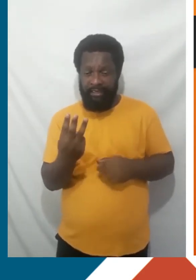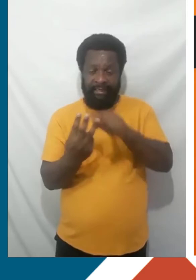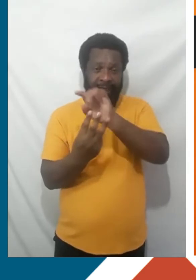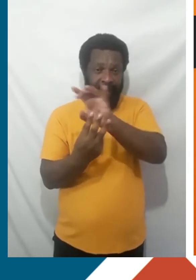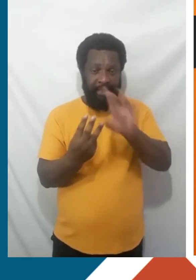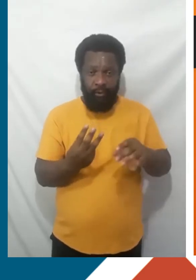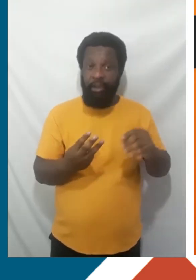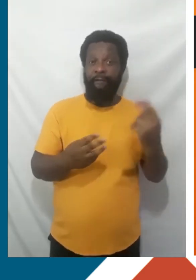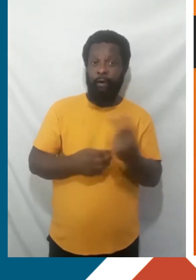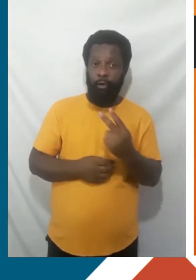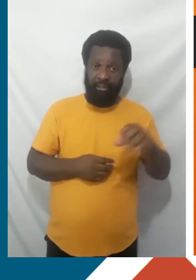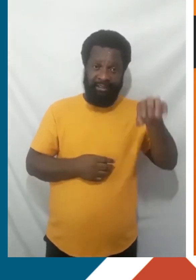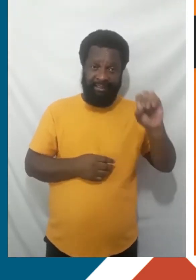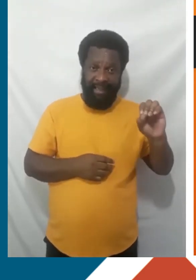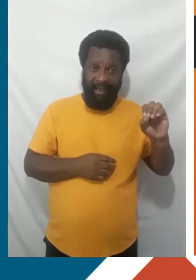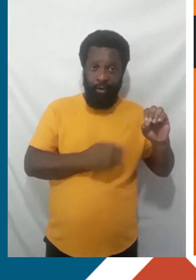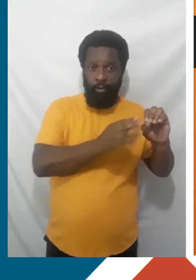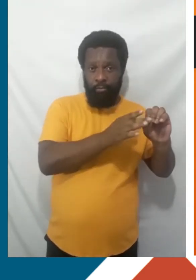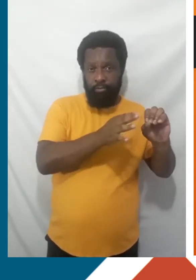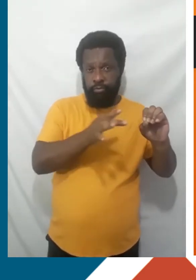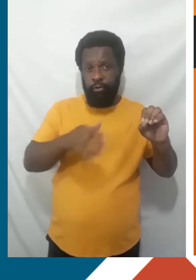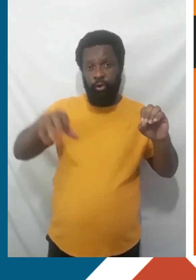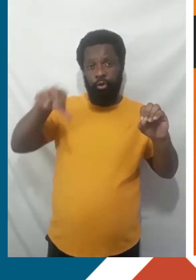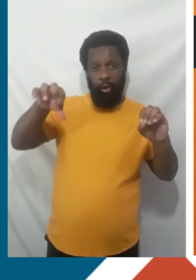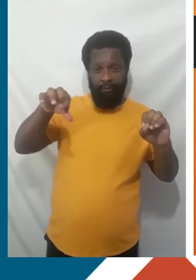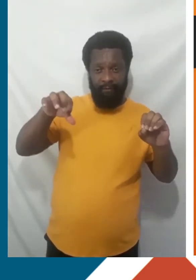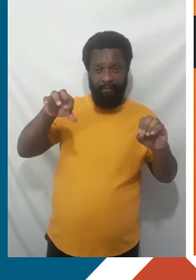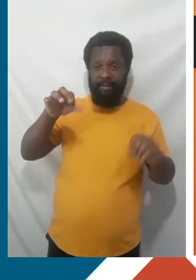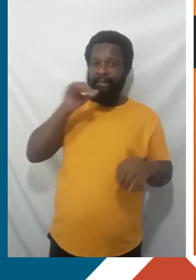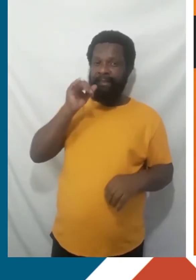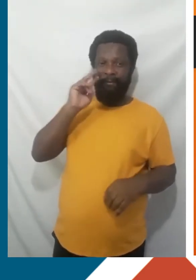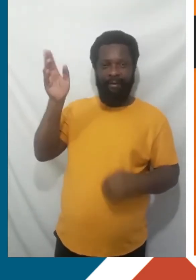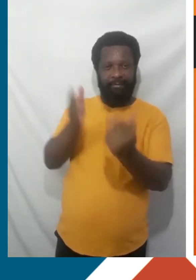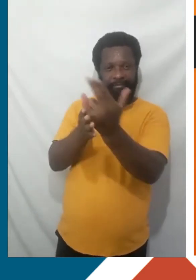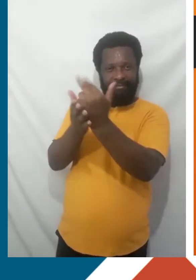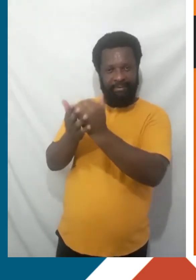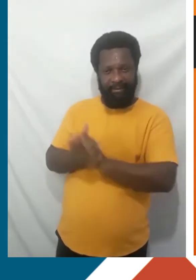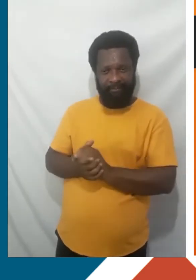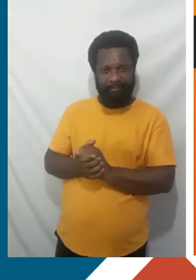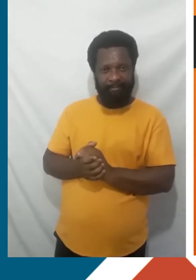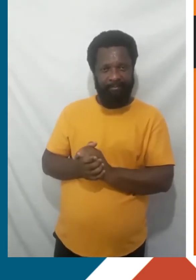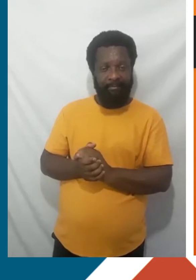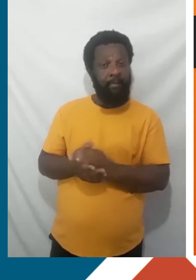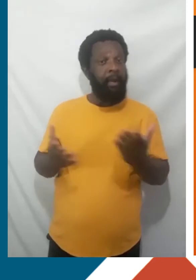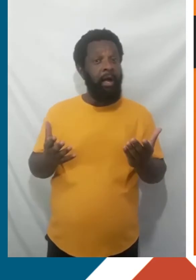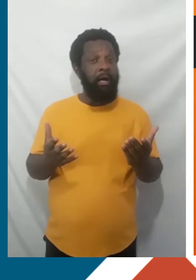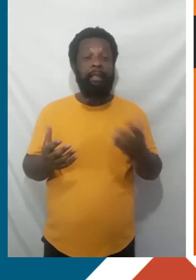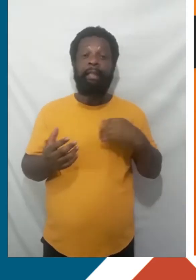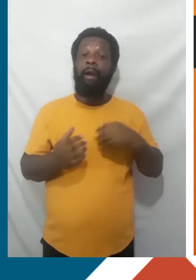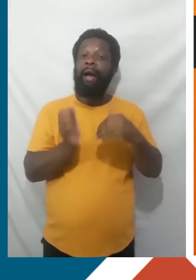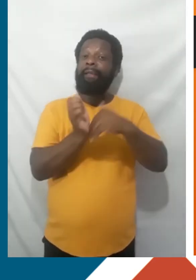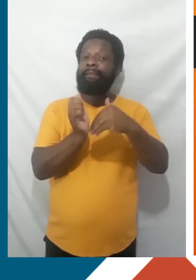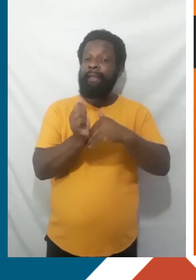valores inteiros desde 0 até 9, conforme ilustrado na figura a seguir. Então, nesse exemplo, a senha